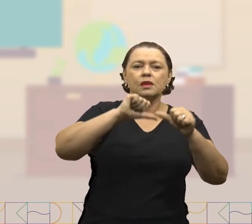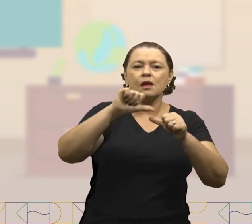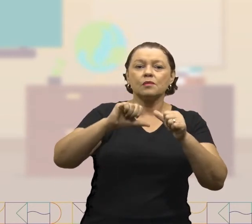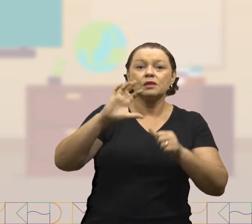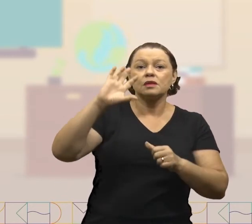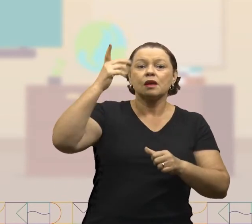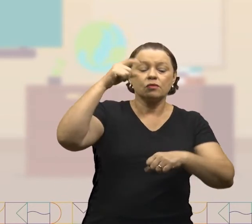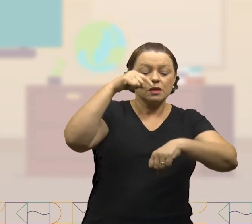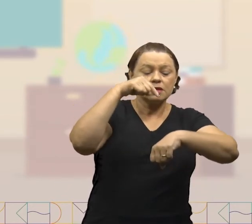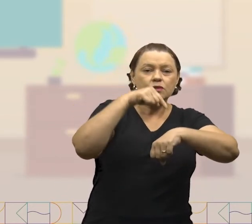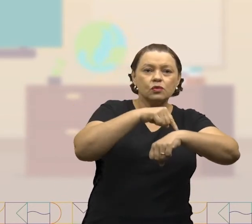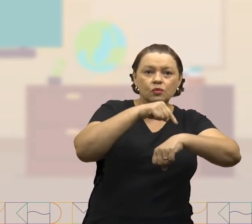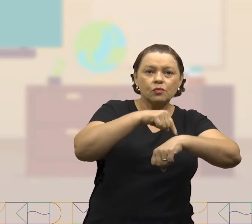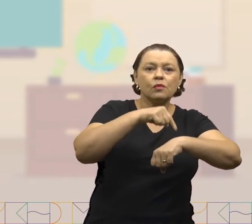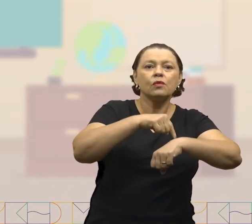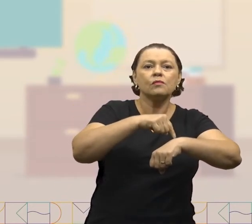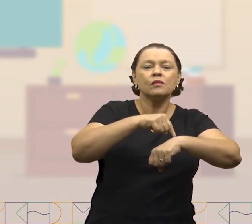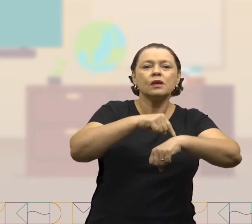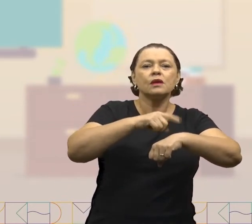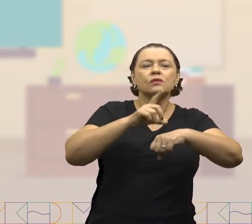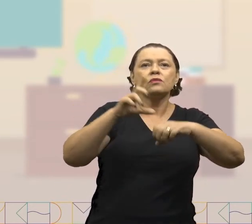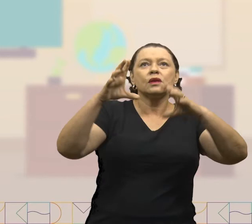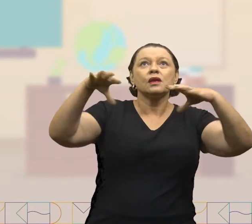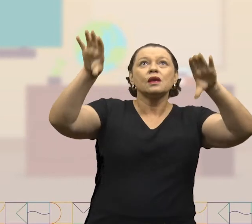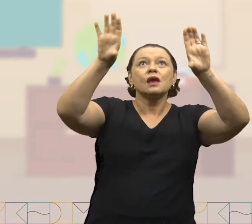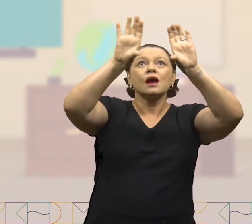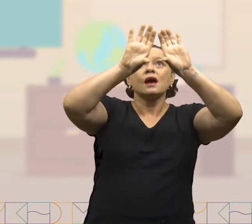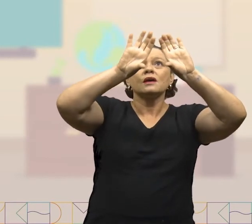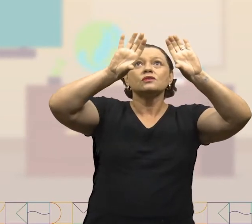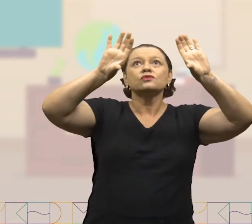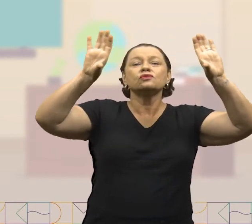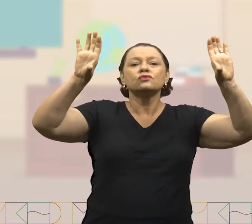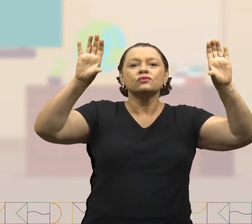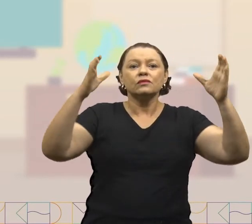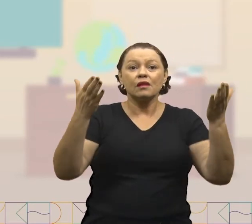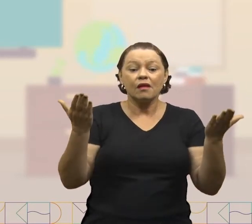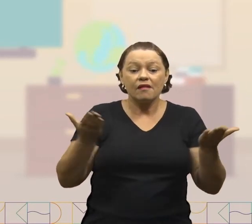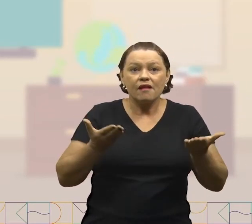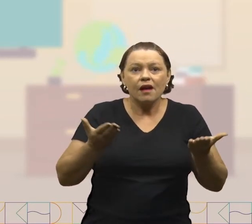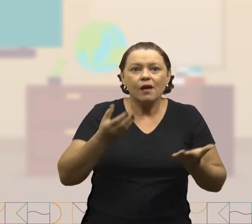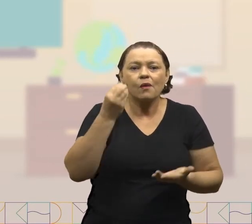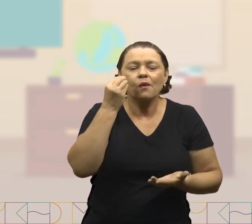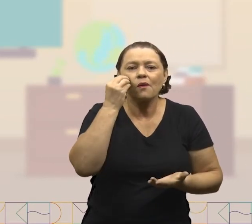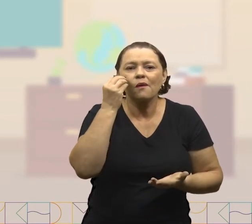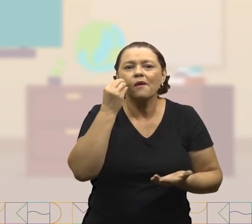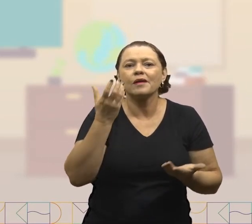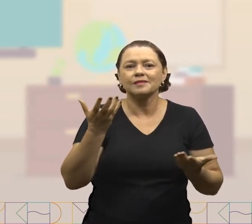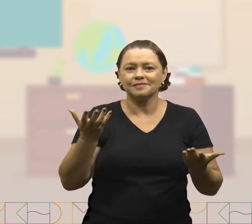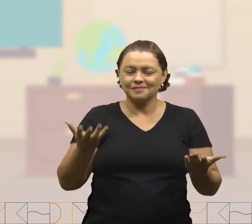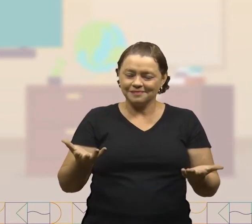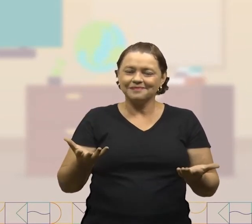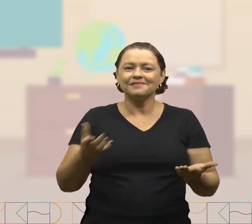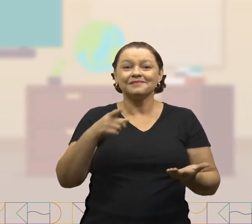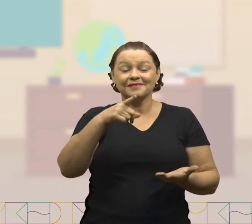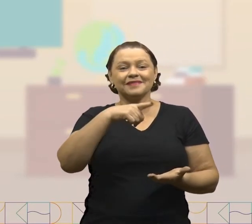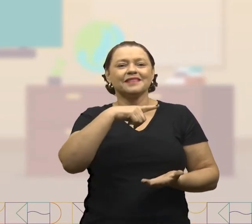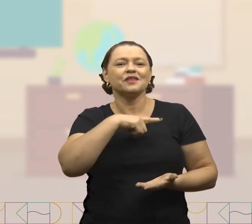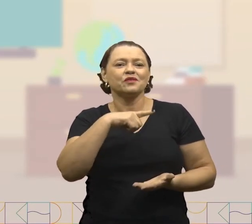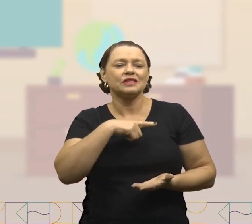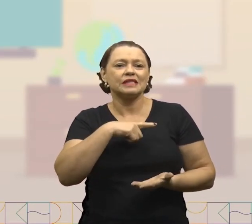de formação das nuvens. Acabamos de ver na atividade anterior. Então, você tem aí